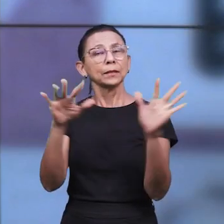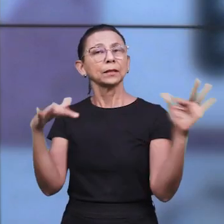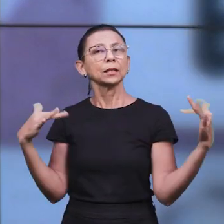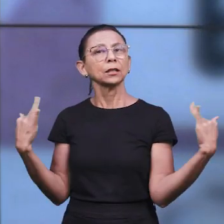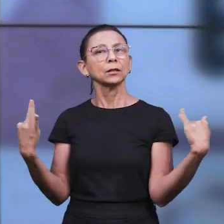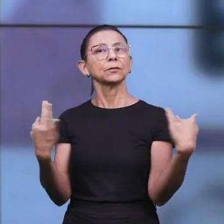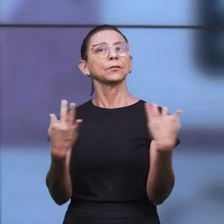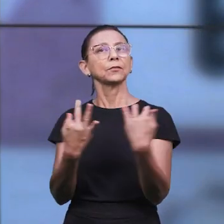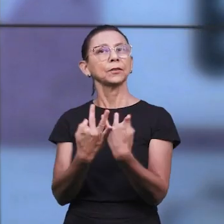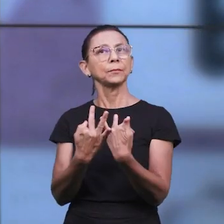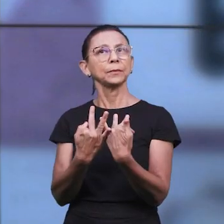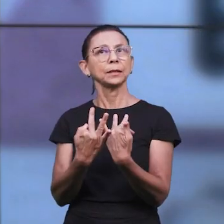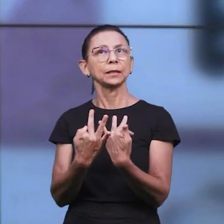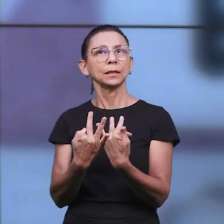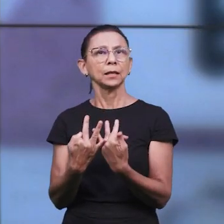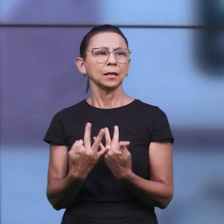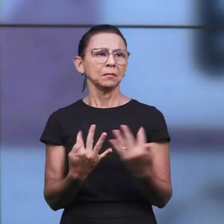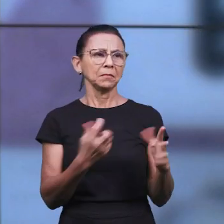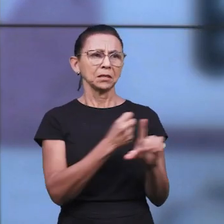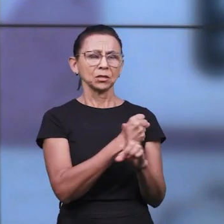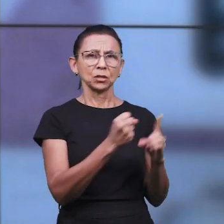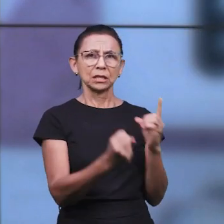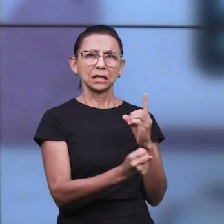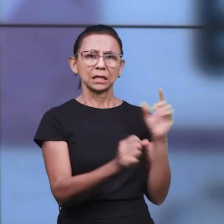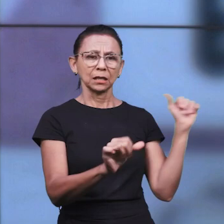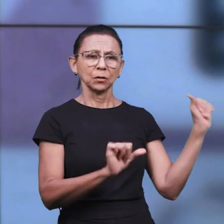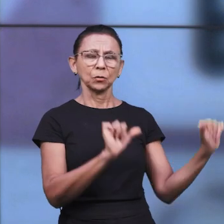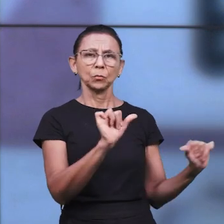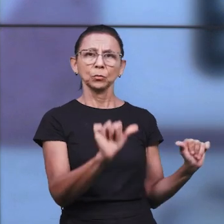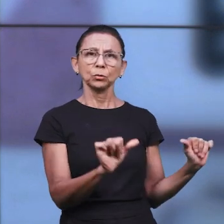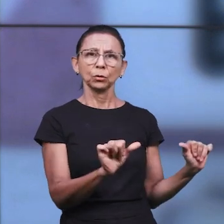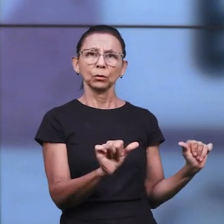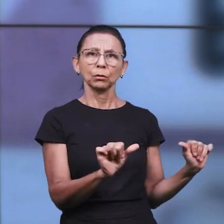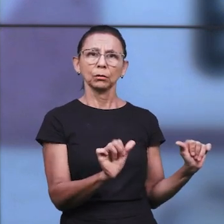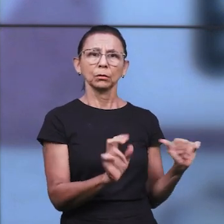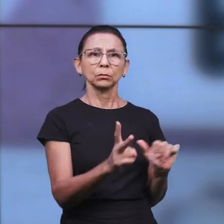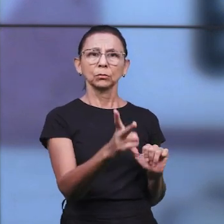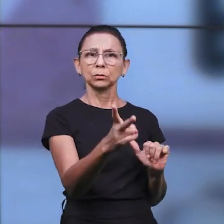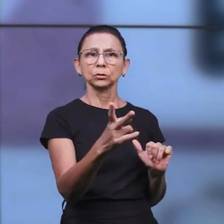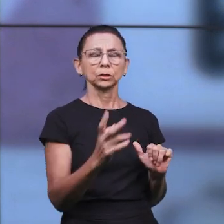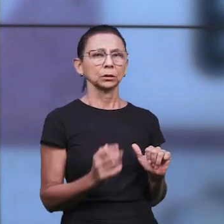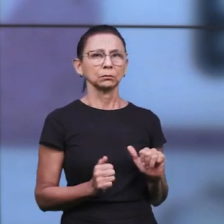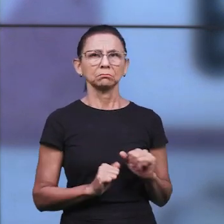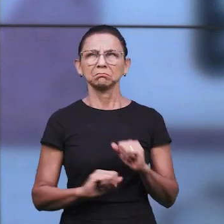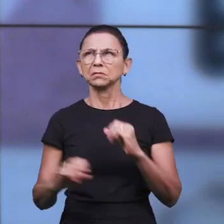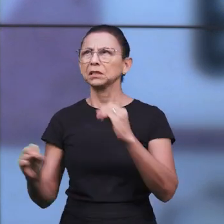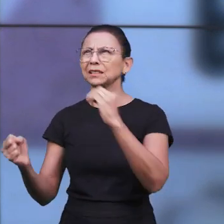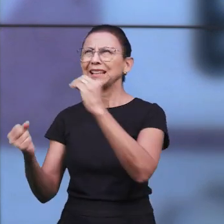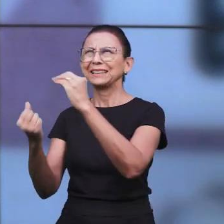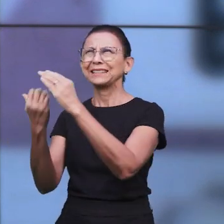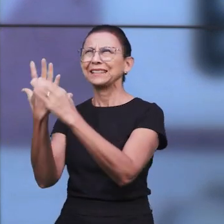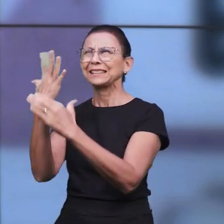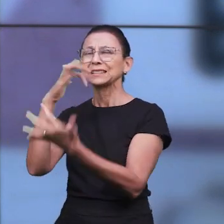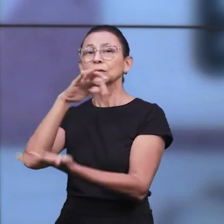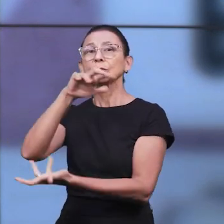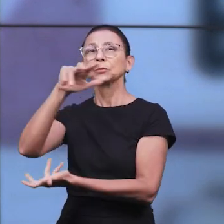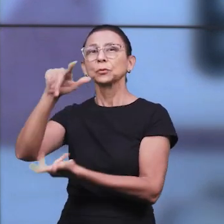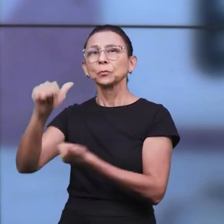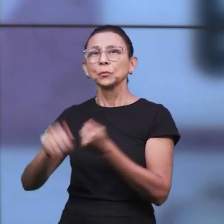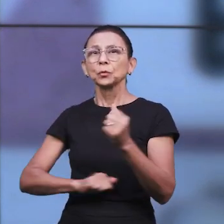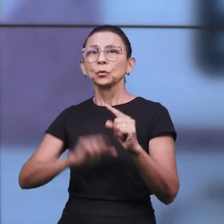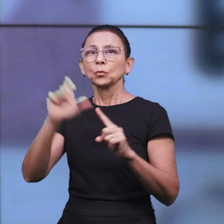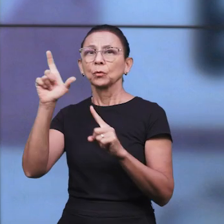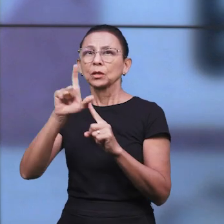família. Contudo, a sociedade mudou e permanece em modificação. Desde a criação, o